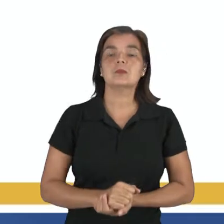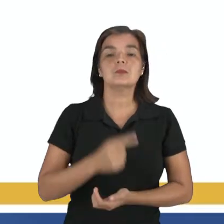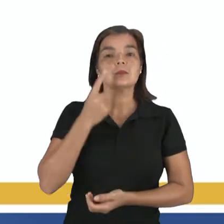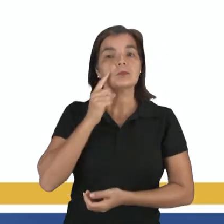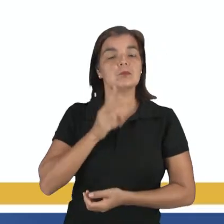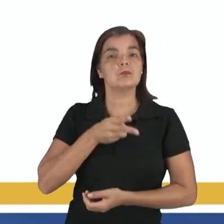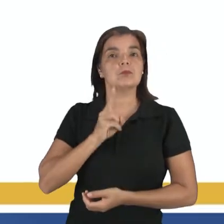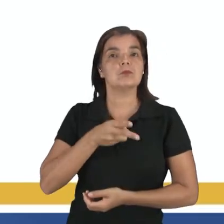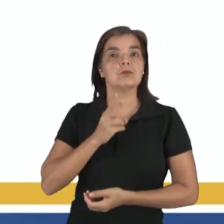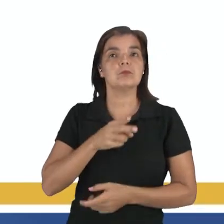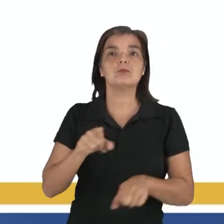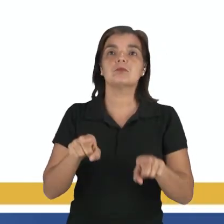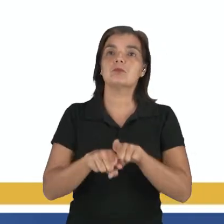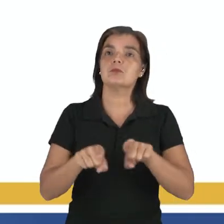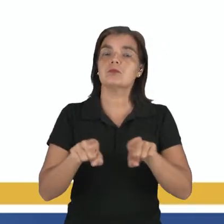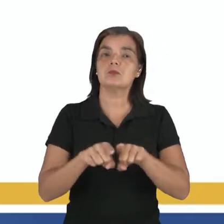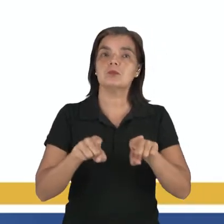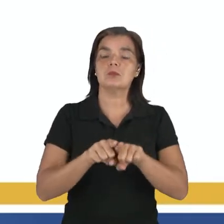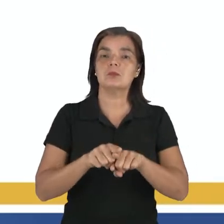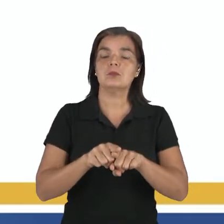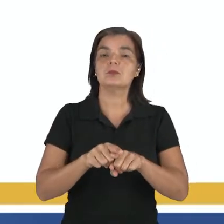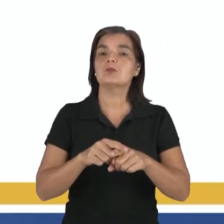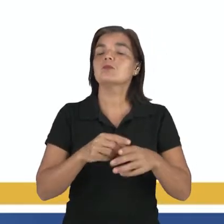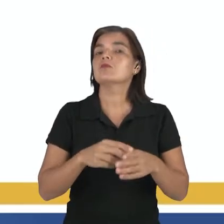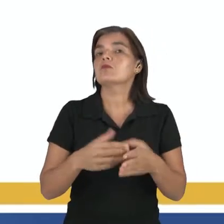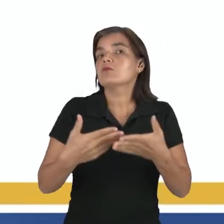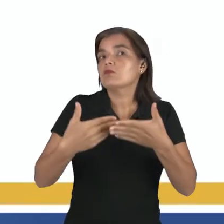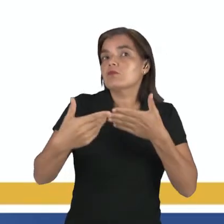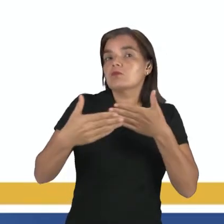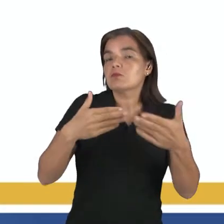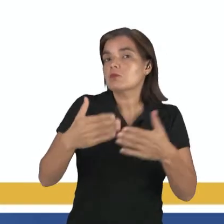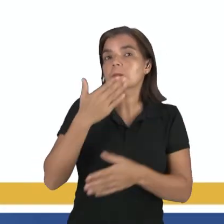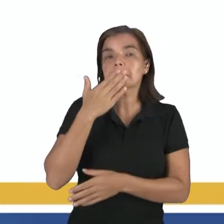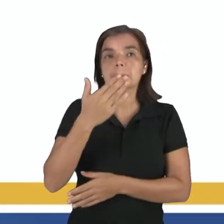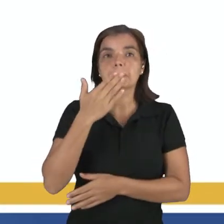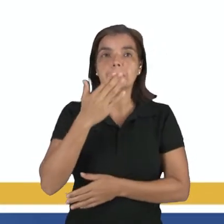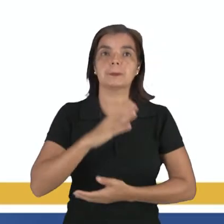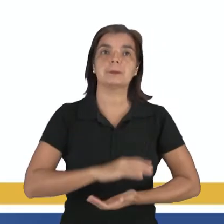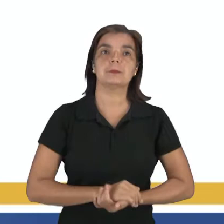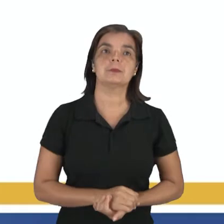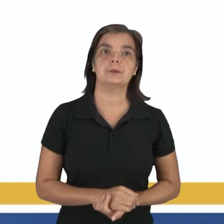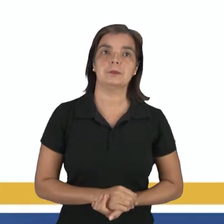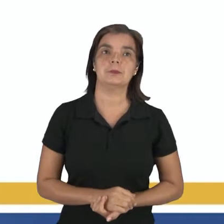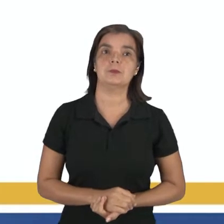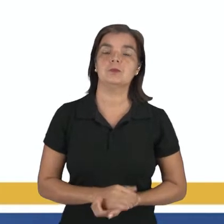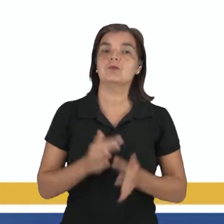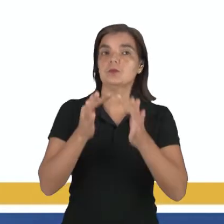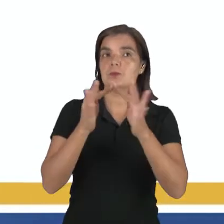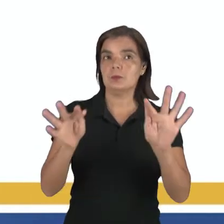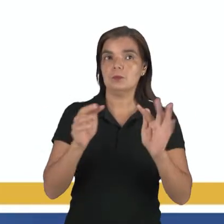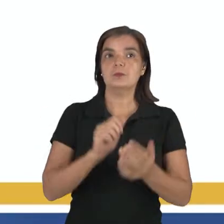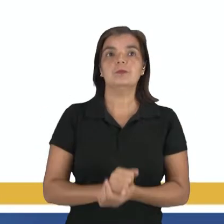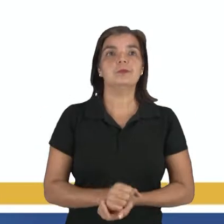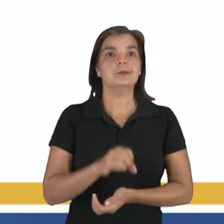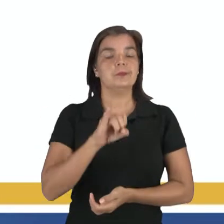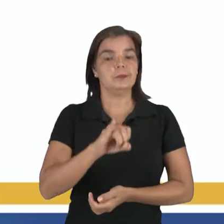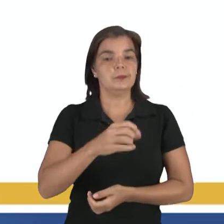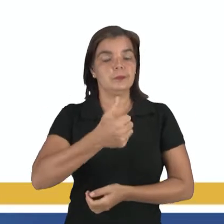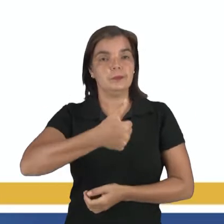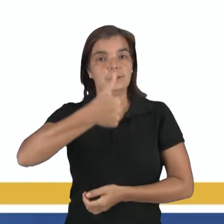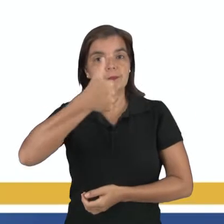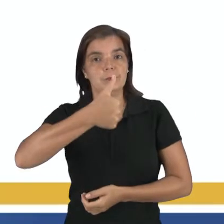à matemática, permanecendo o mesmo para qualquer tipo de função,